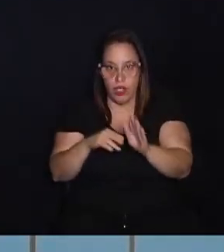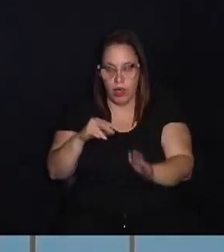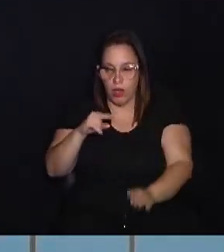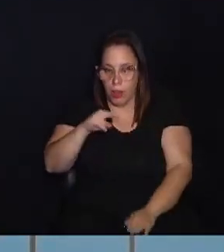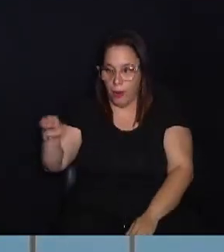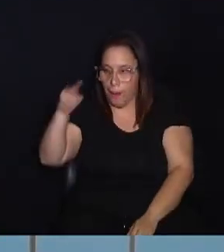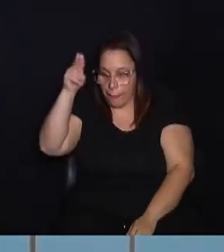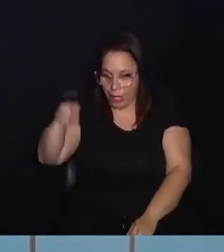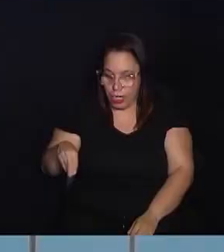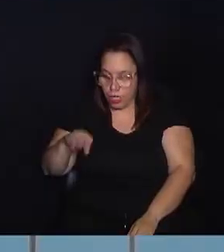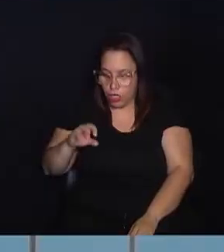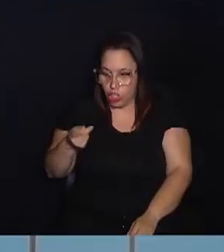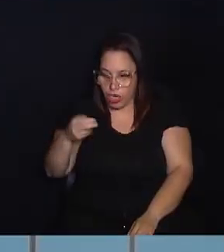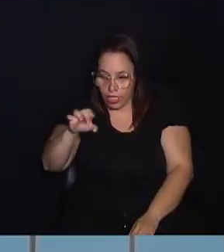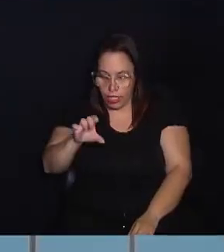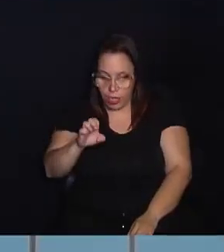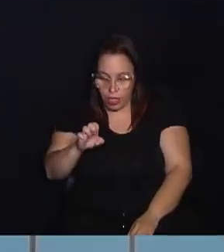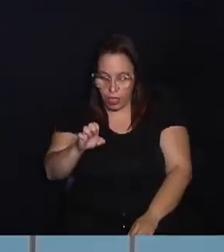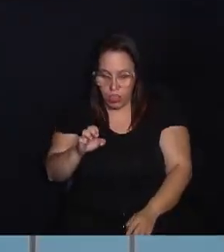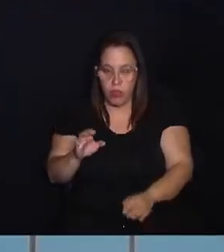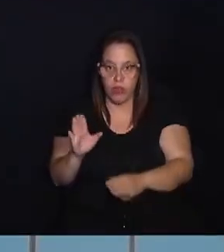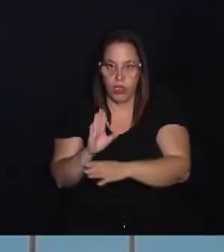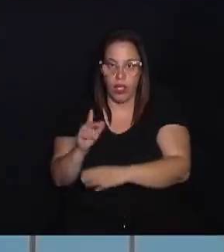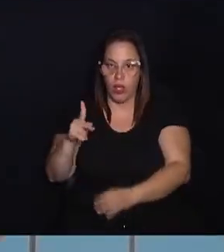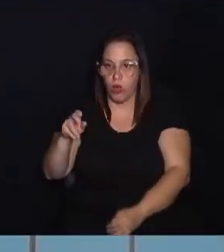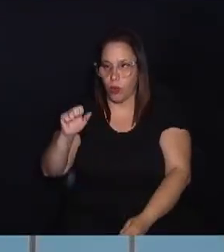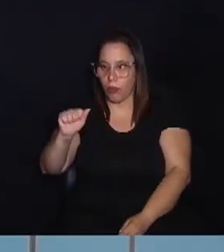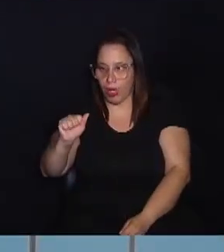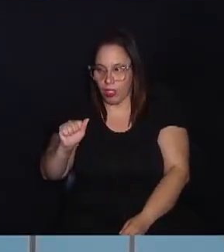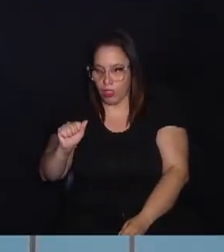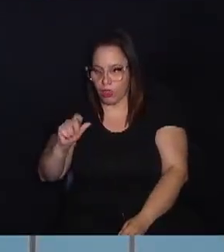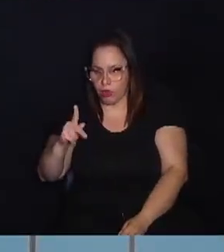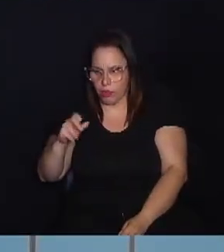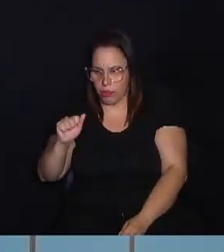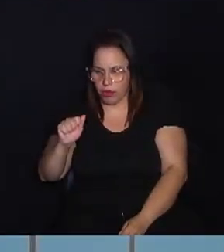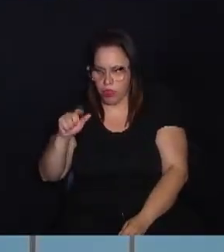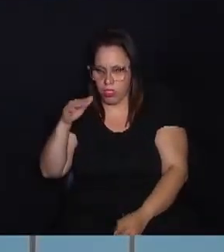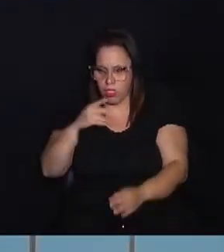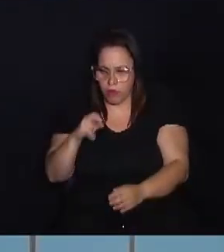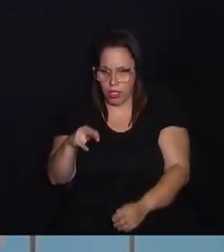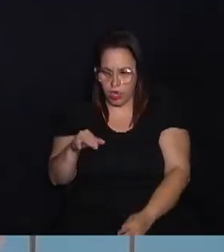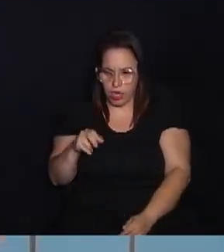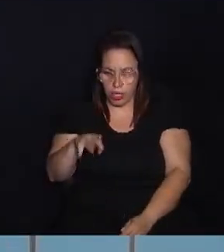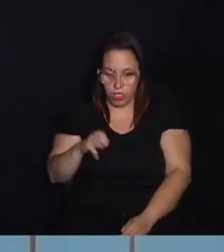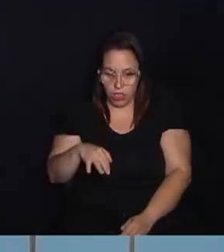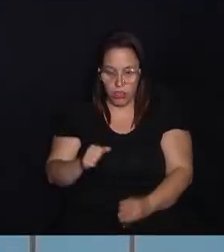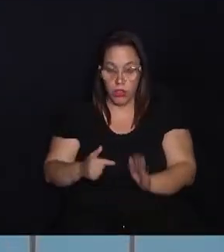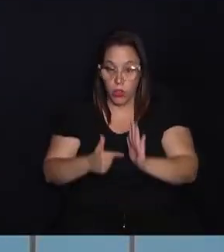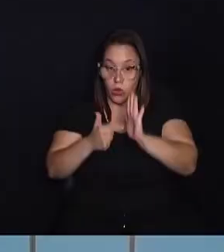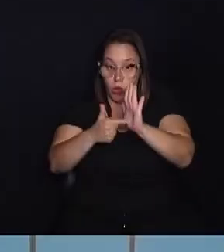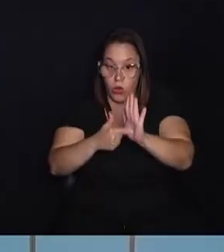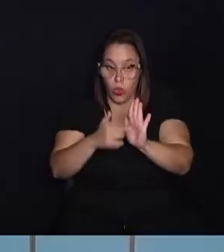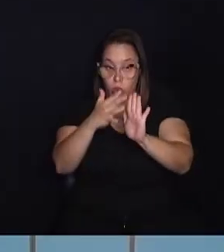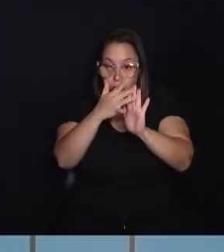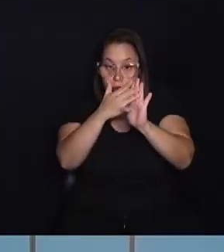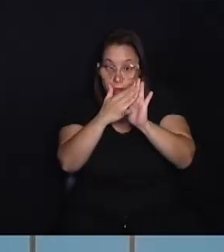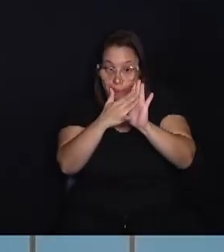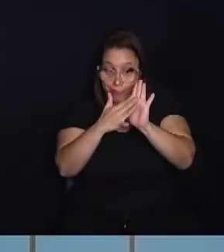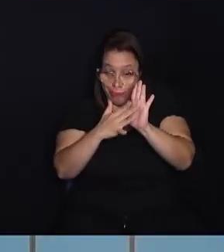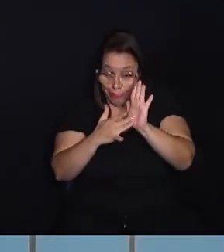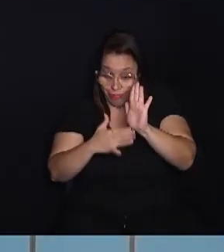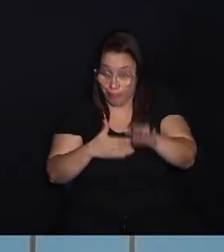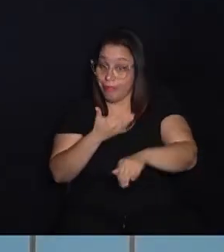um padre de uma universidade, que é o braço direito do Papa aqui na América Latina, para apresentar um currículo de